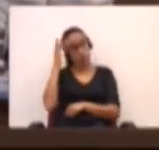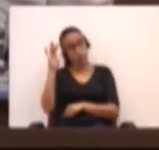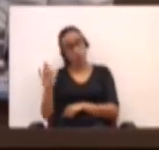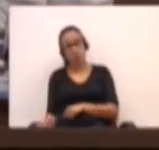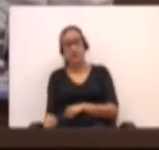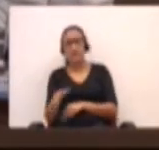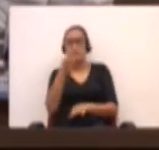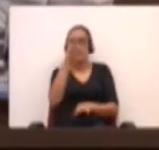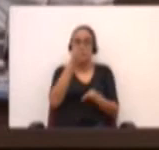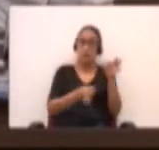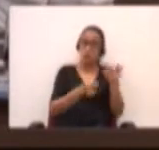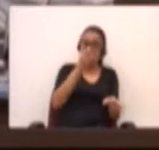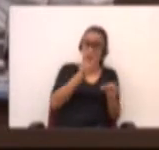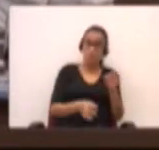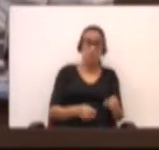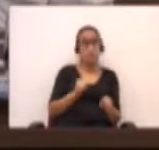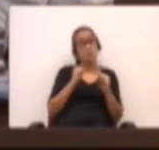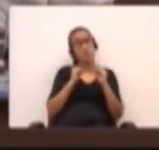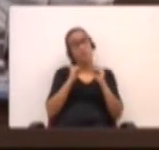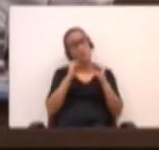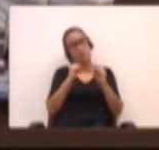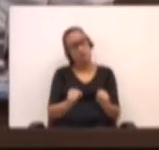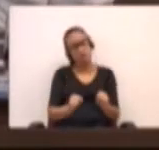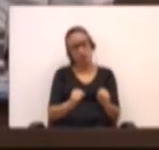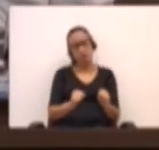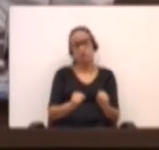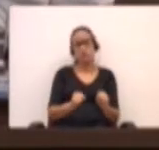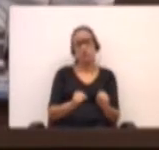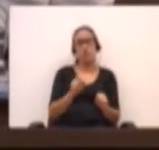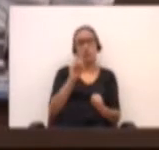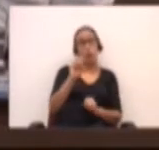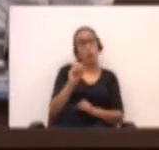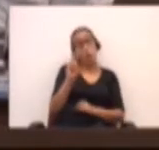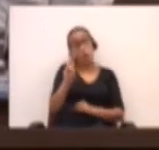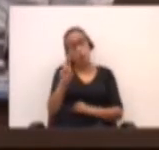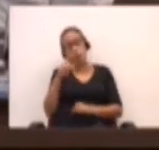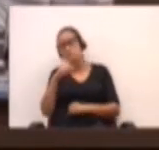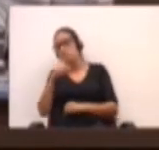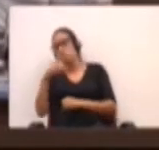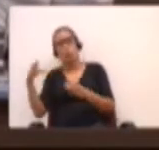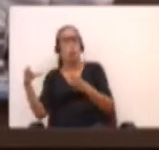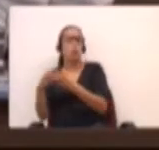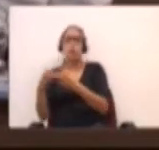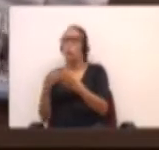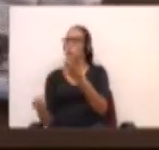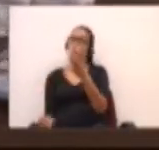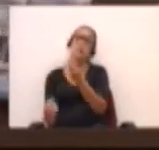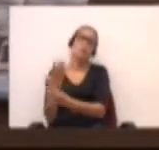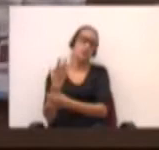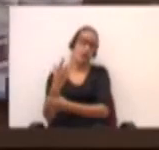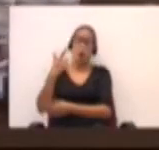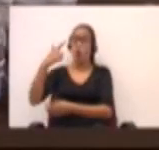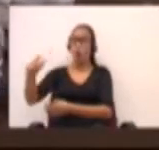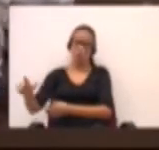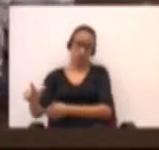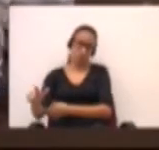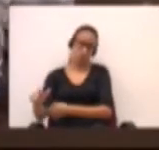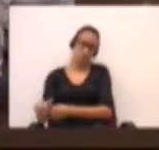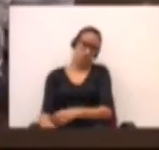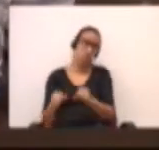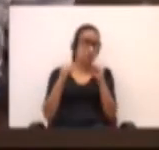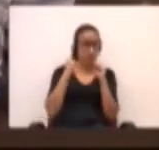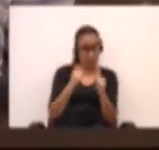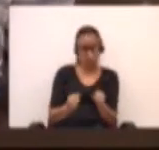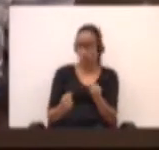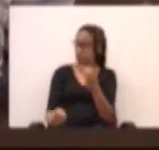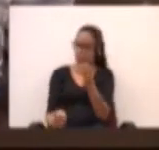se pode ou não, em relação a tratar, abrir um outro tipo de comissão. Se puder, do ponto de vista jurídico, quanto Comissão da